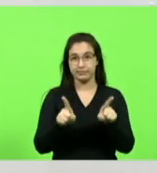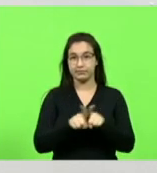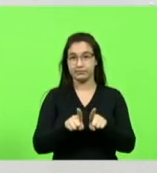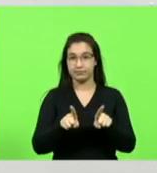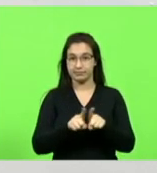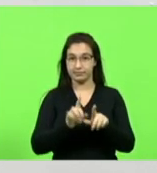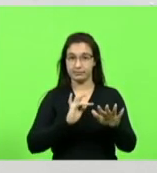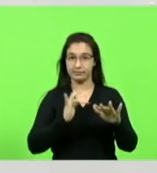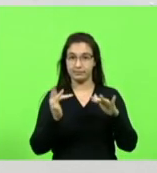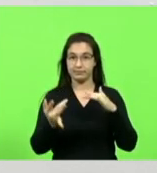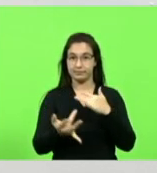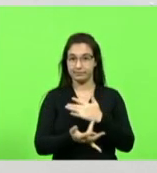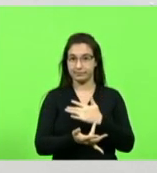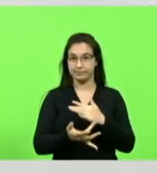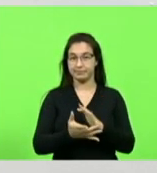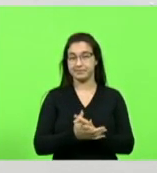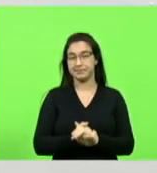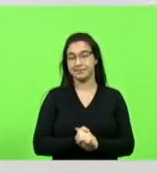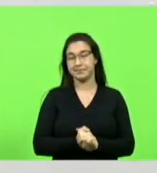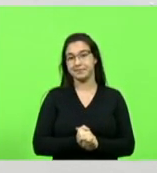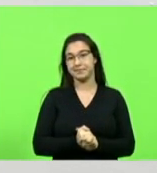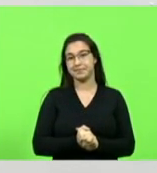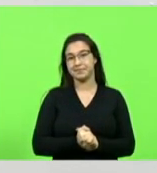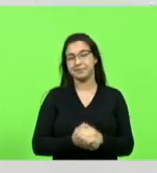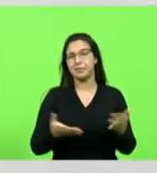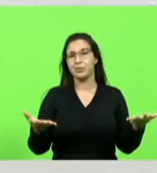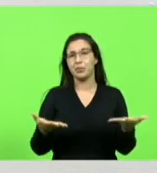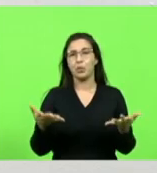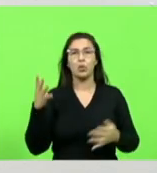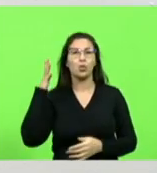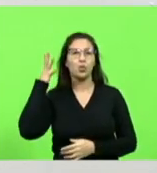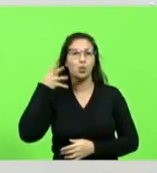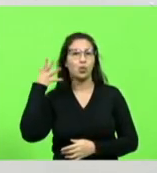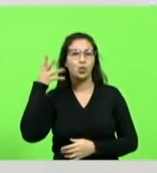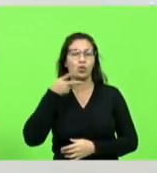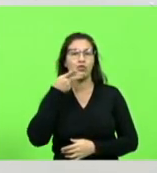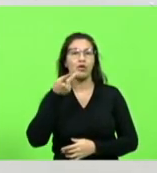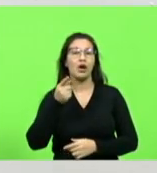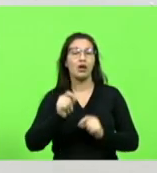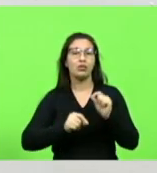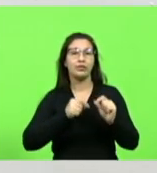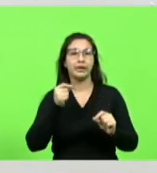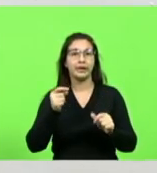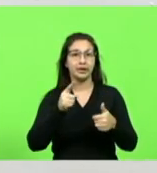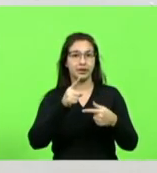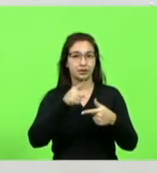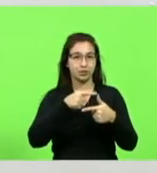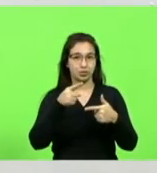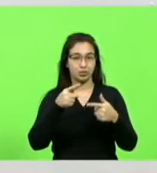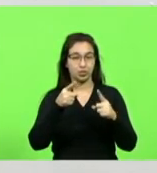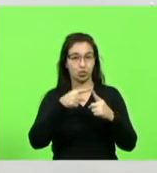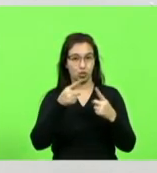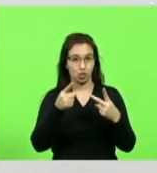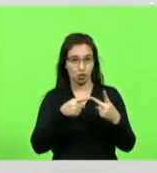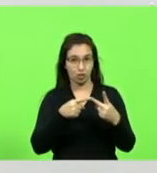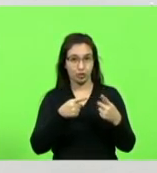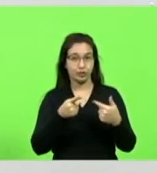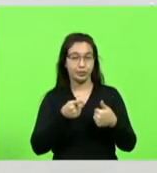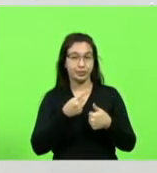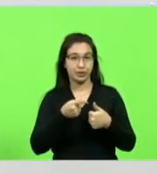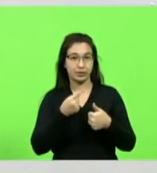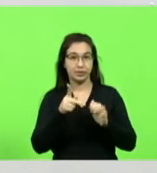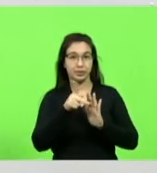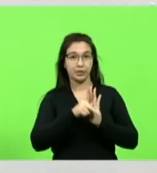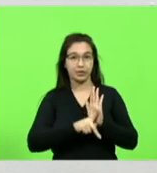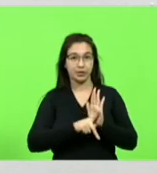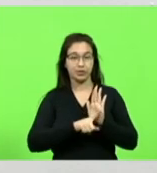sociais. Hoje eu venho aqui falar um pouquinho sobre dois projetos. Projeto de lei Rota Turística